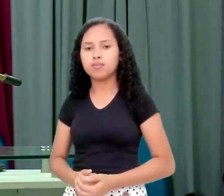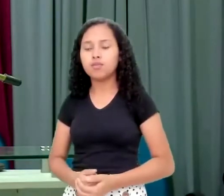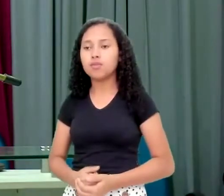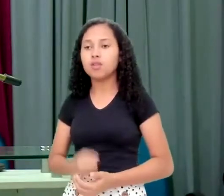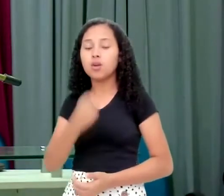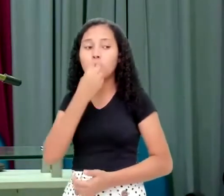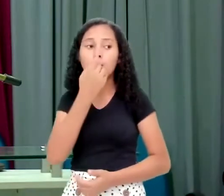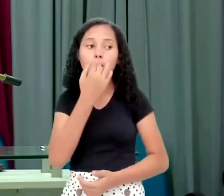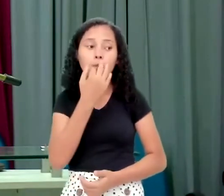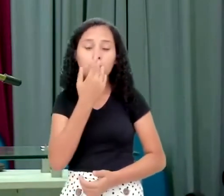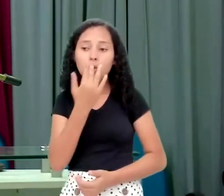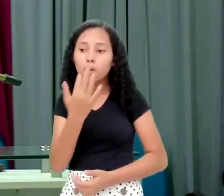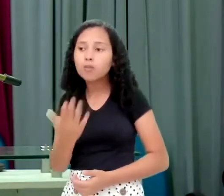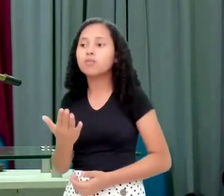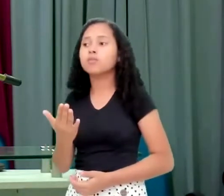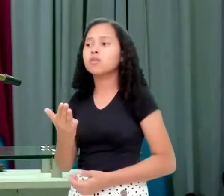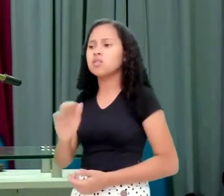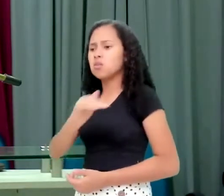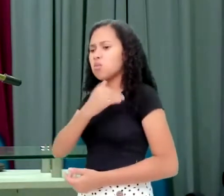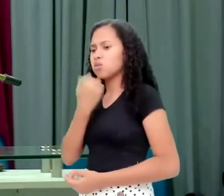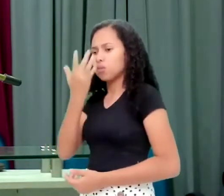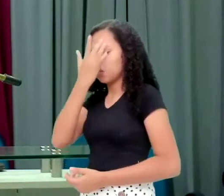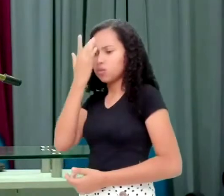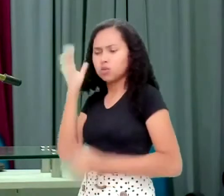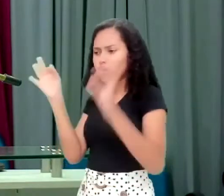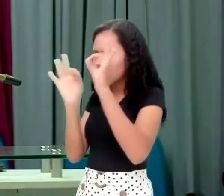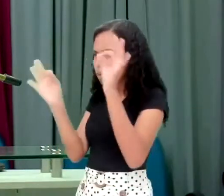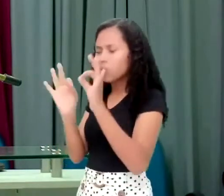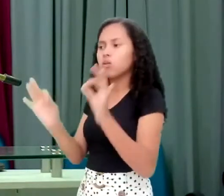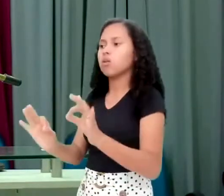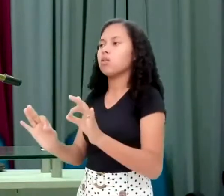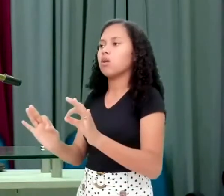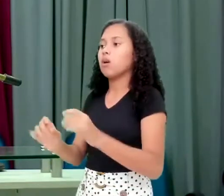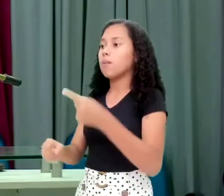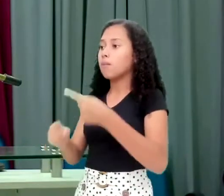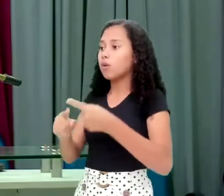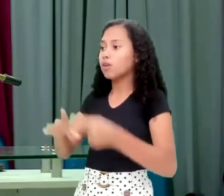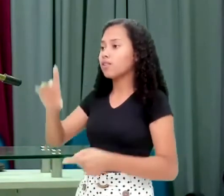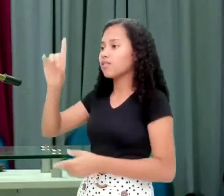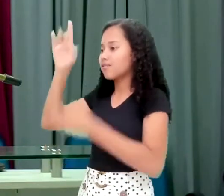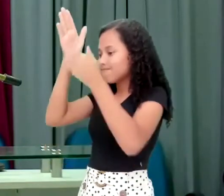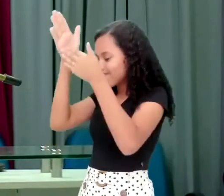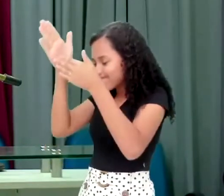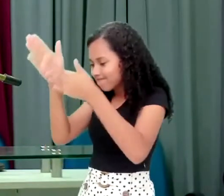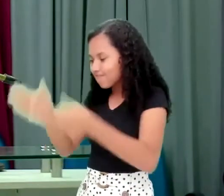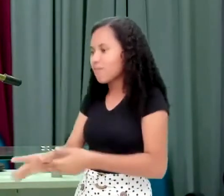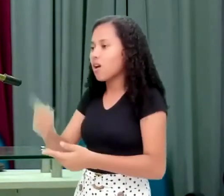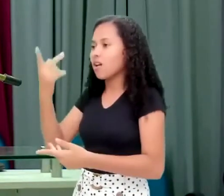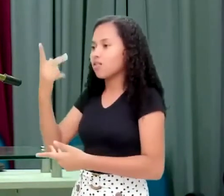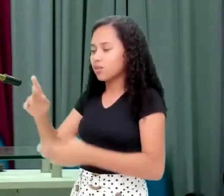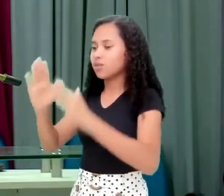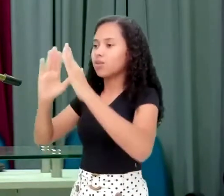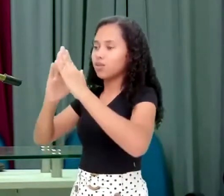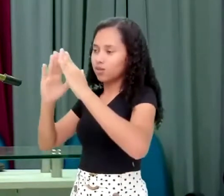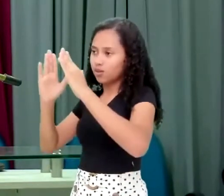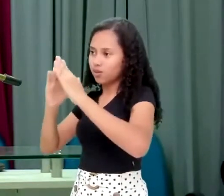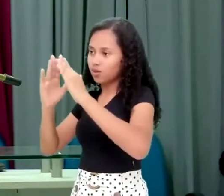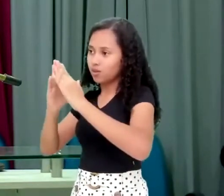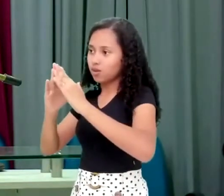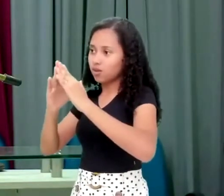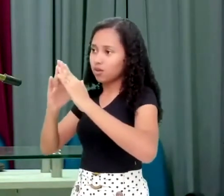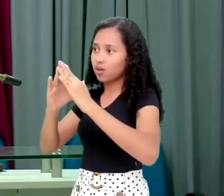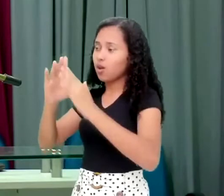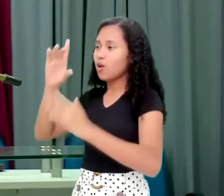as tuas mãos com sangue, porque o Senhor vai firmar a tua casa, aleluia, e Ele fará como Ele